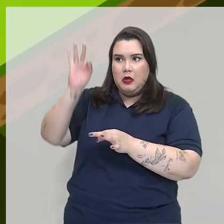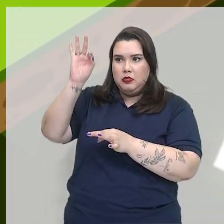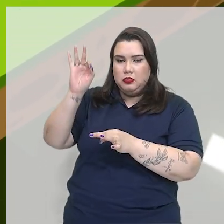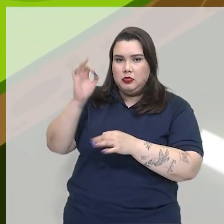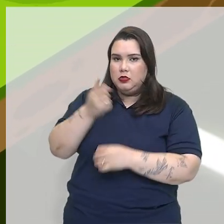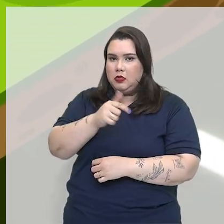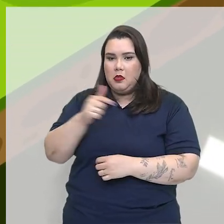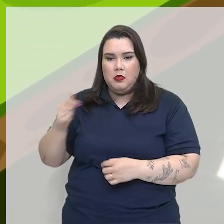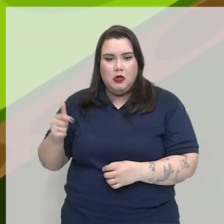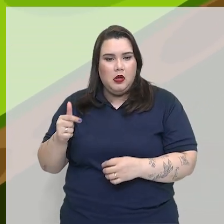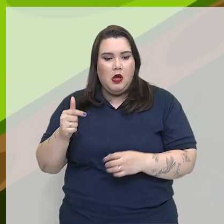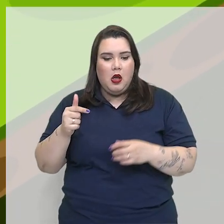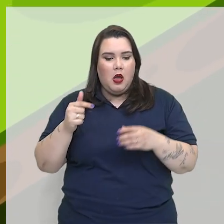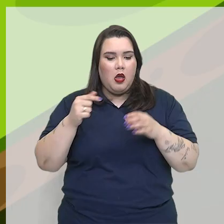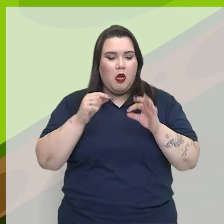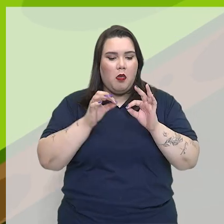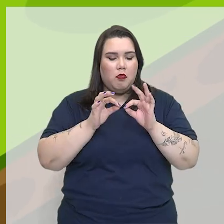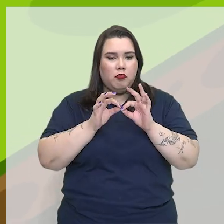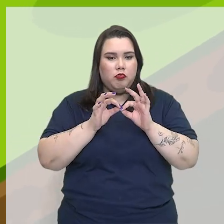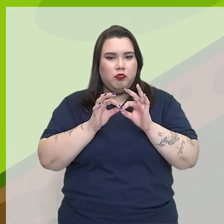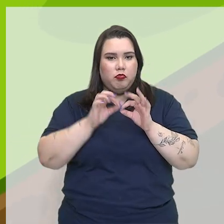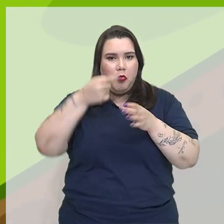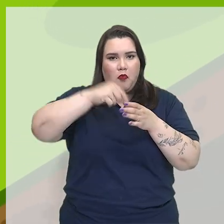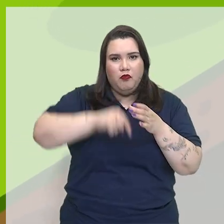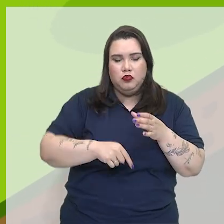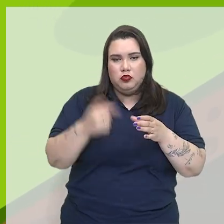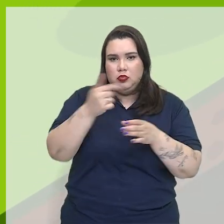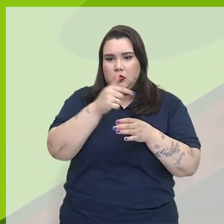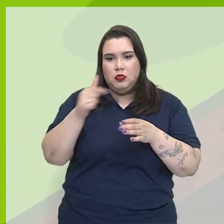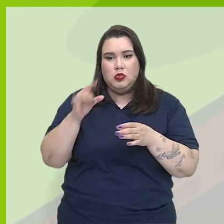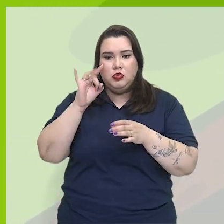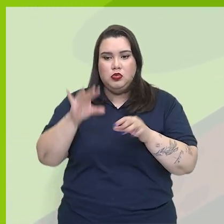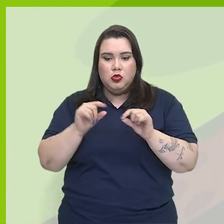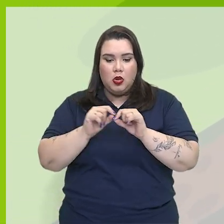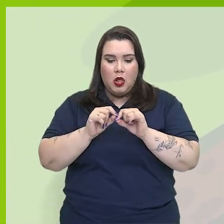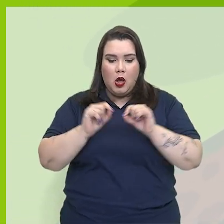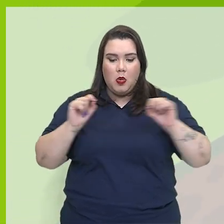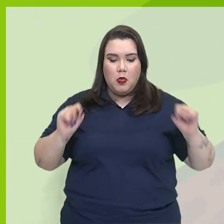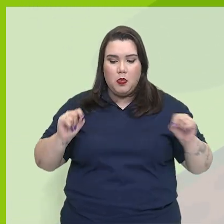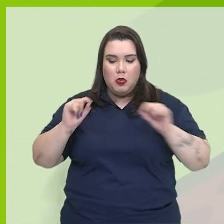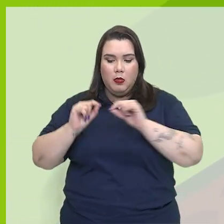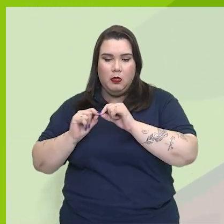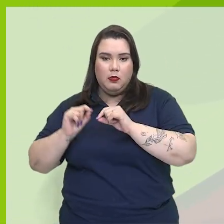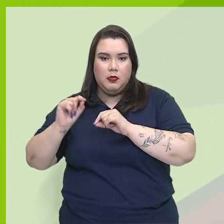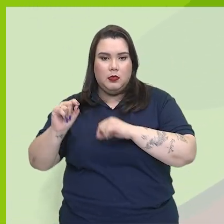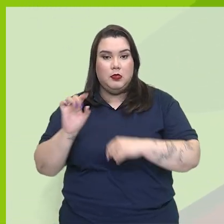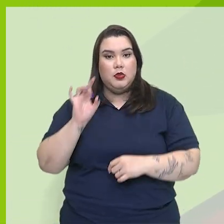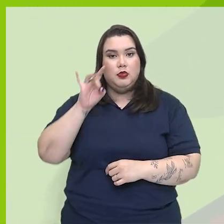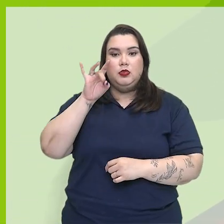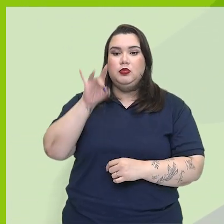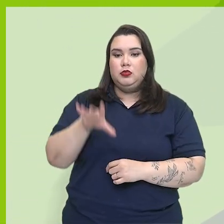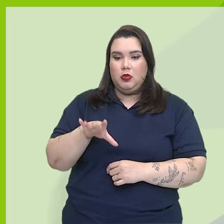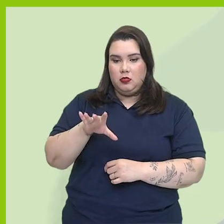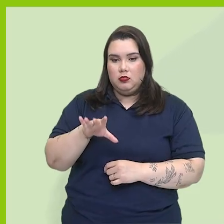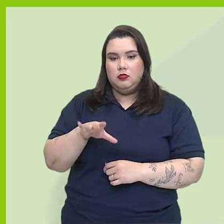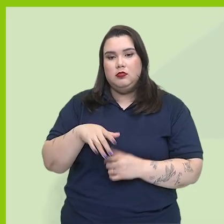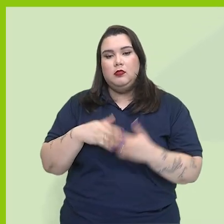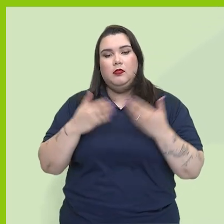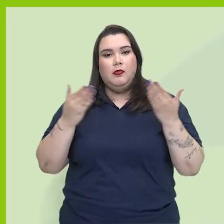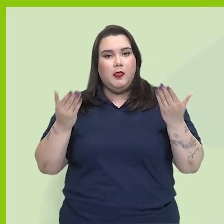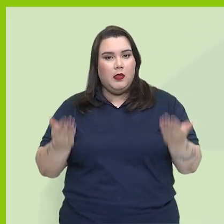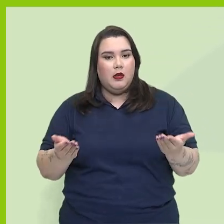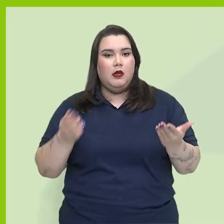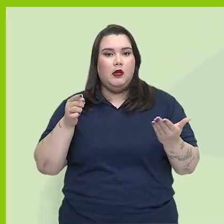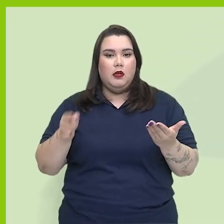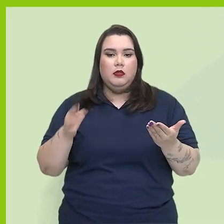profundidade, apenas largura e comprimento. Um plano, portanto, é um conjunto infinito